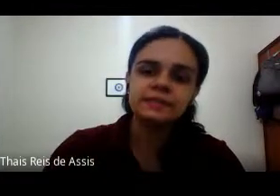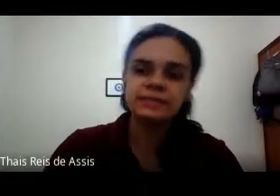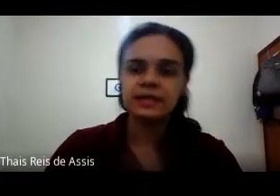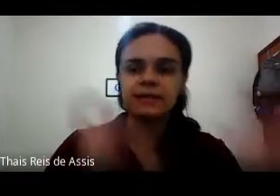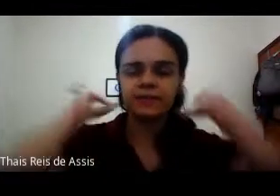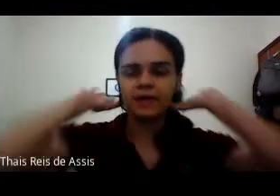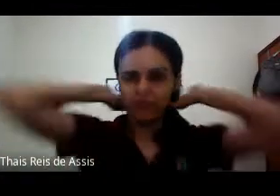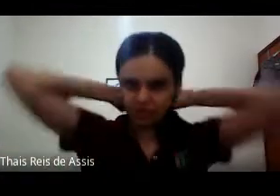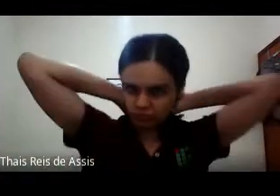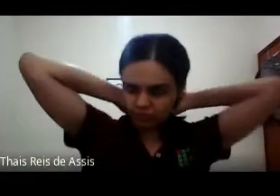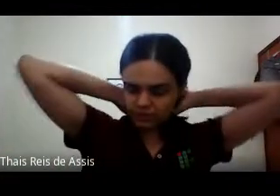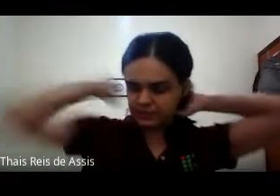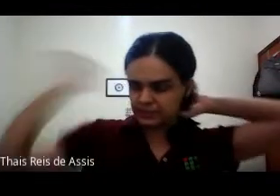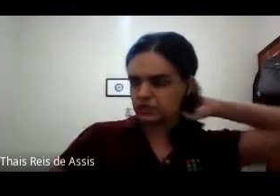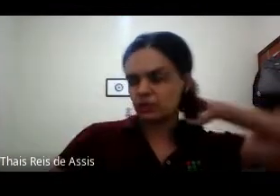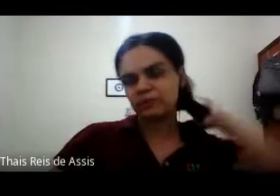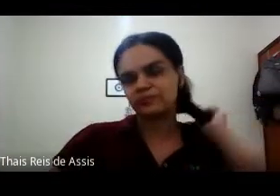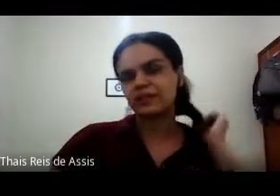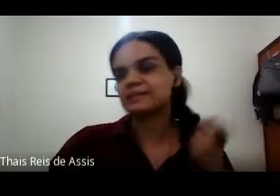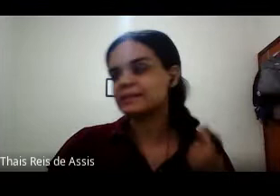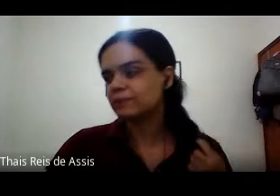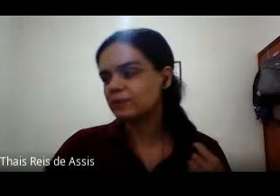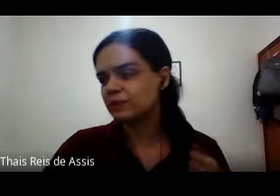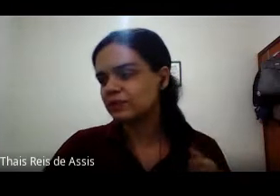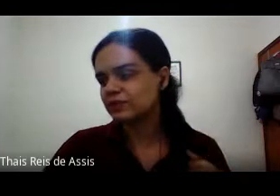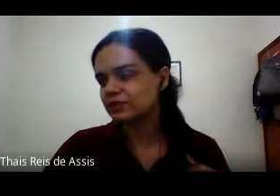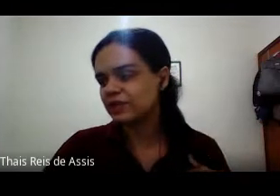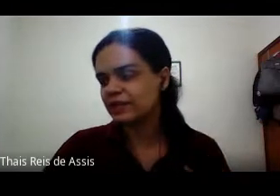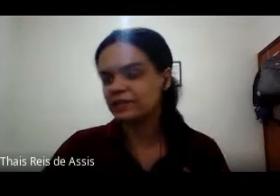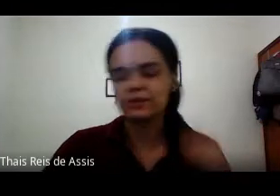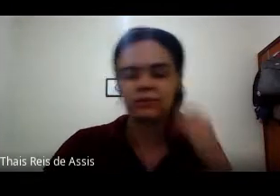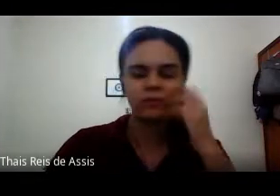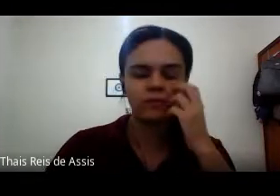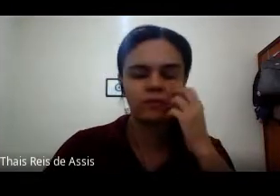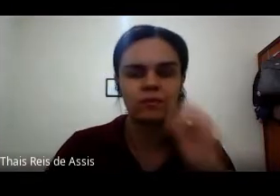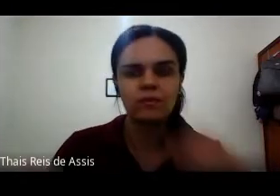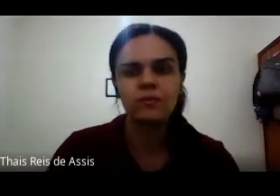docência sem afeto, mas existe uma diferença muito grande entre